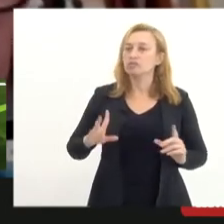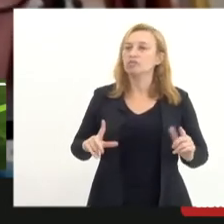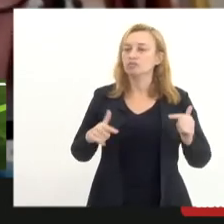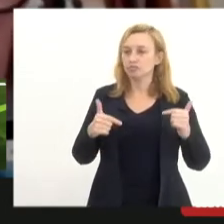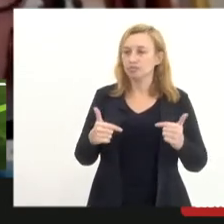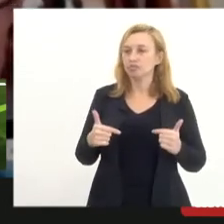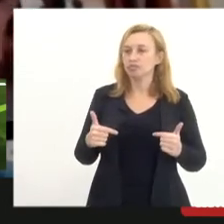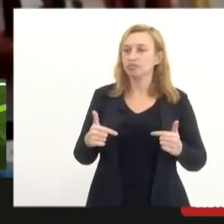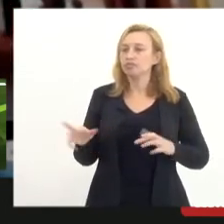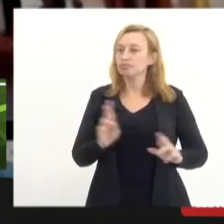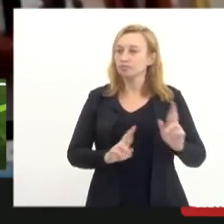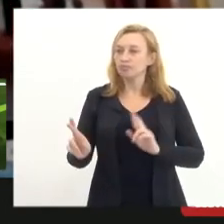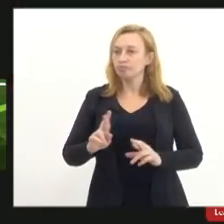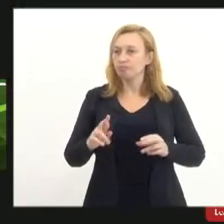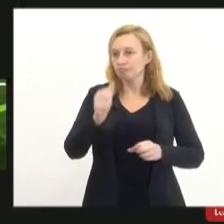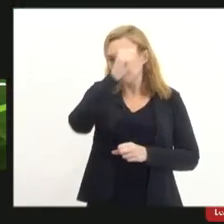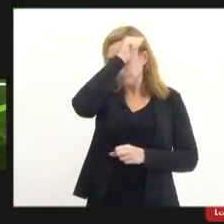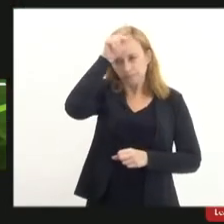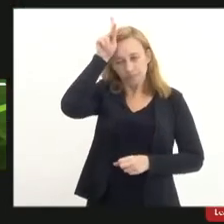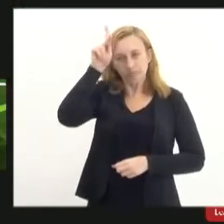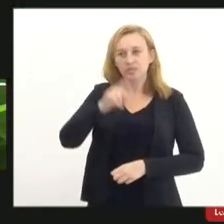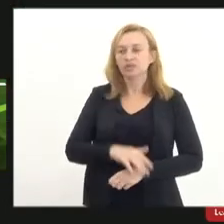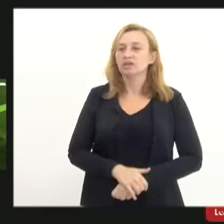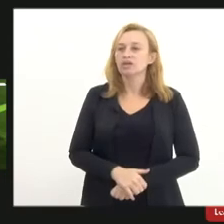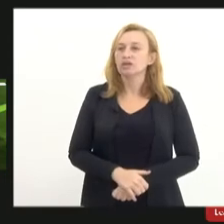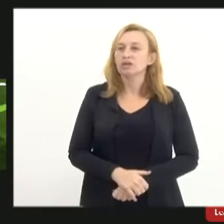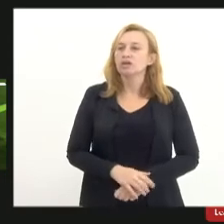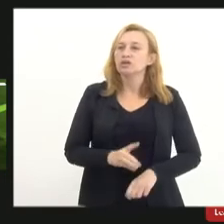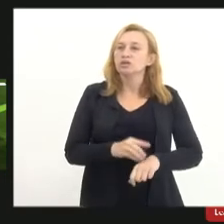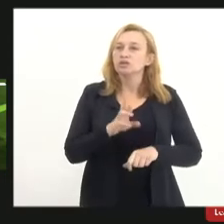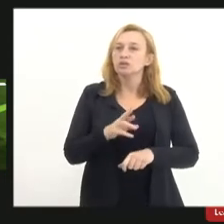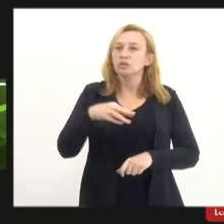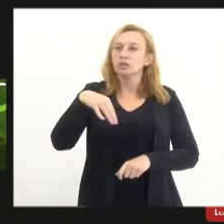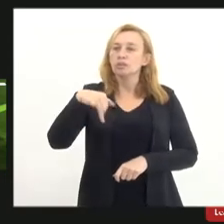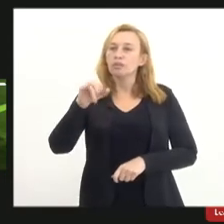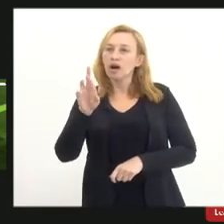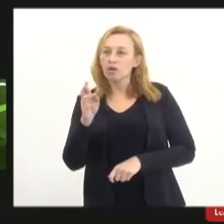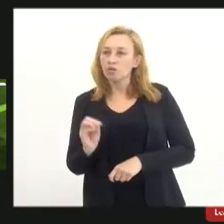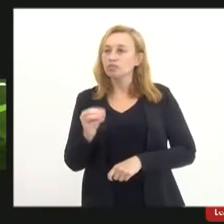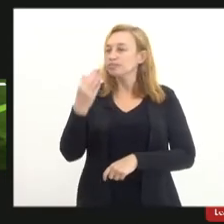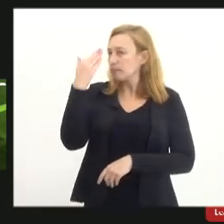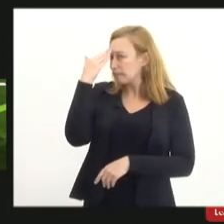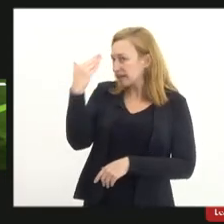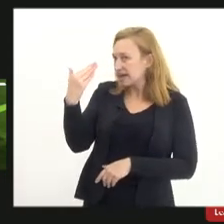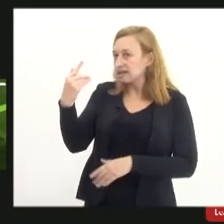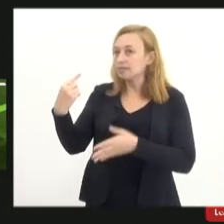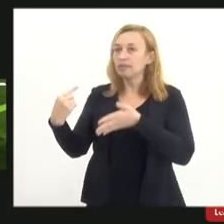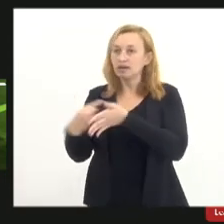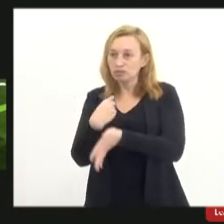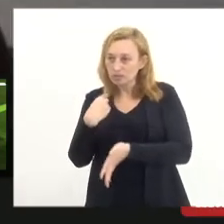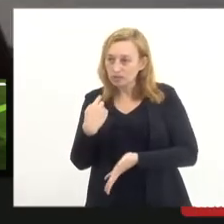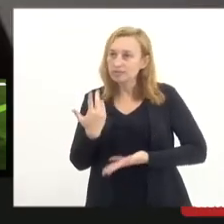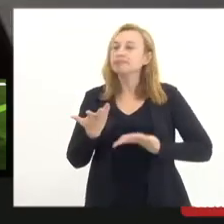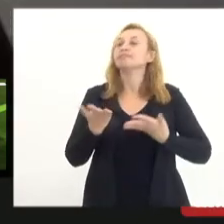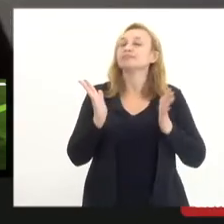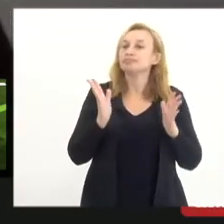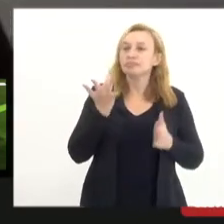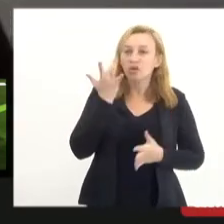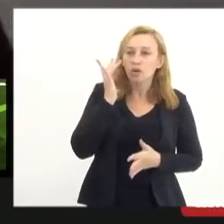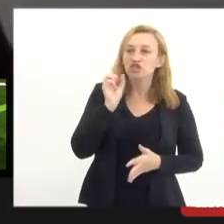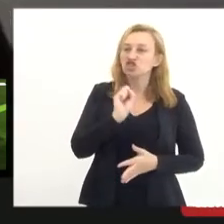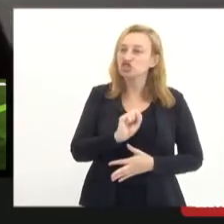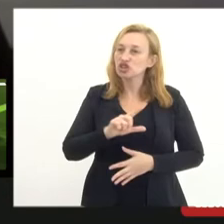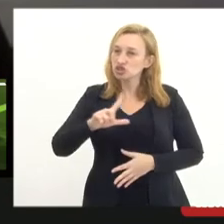relação, quer dizer, às prefeituras. Né? Doutor Mauro, obrigado aí pela pergunta. Eu acho que a Shell,